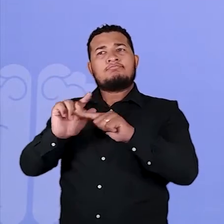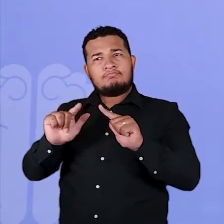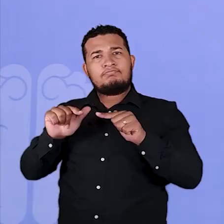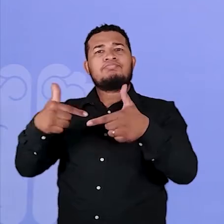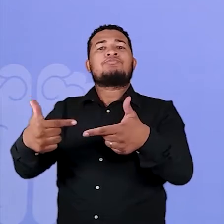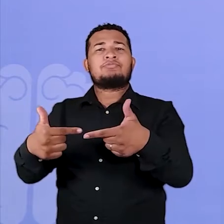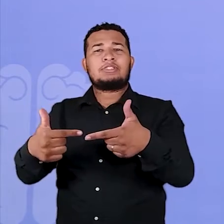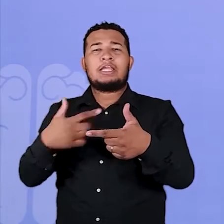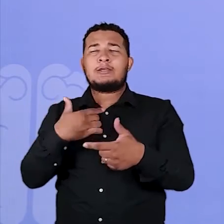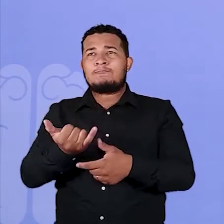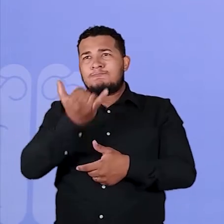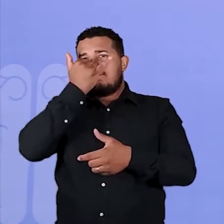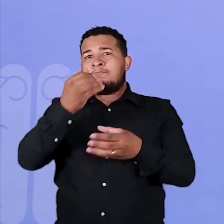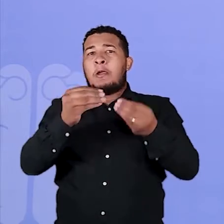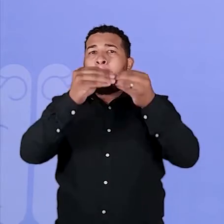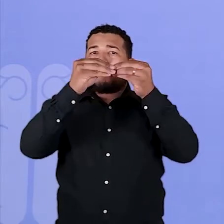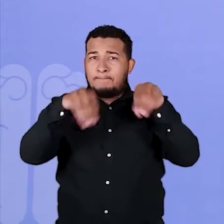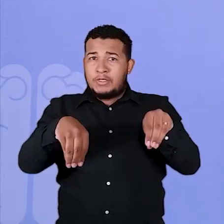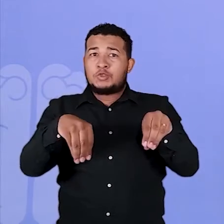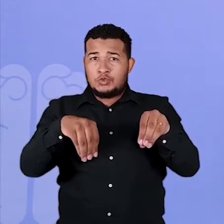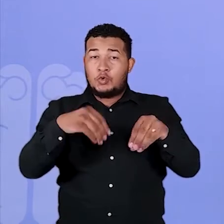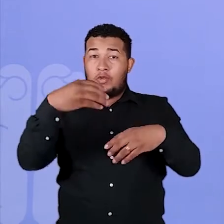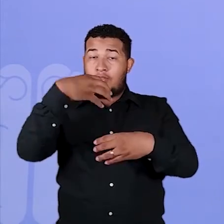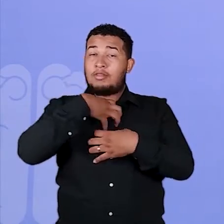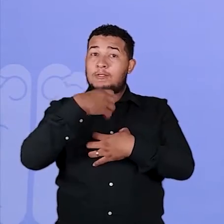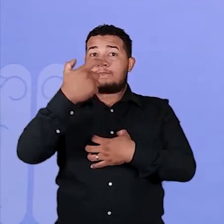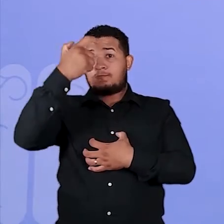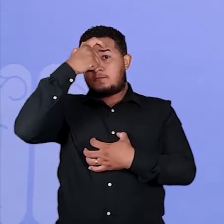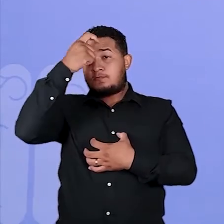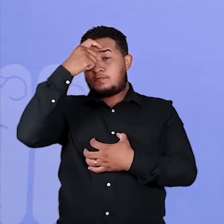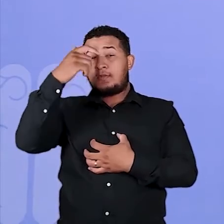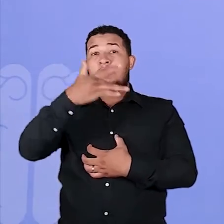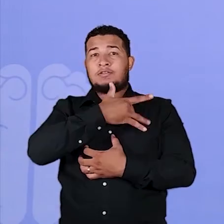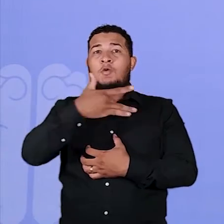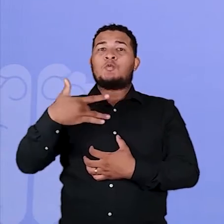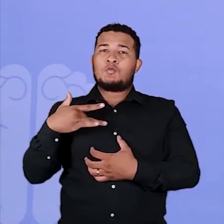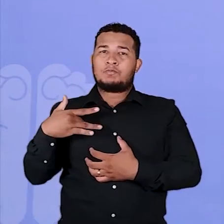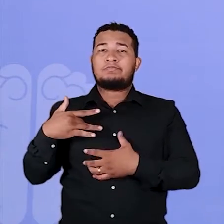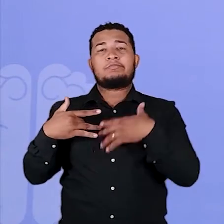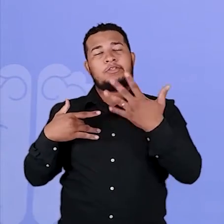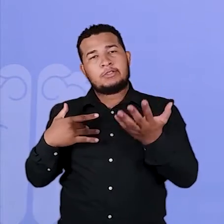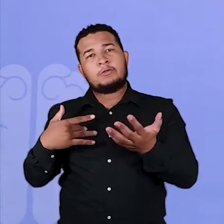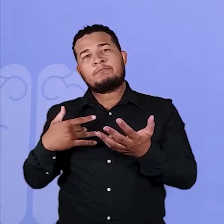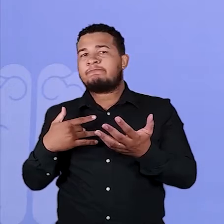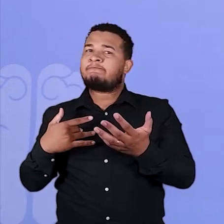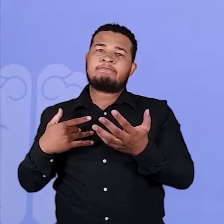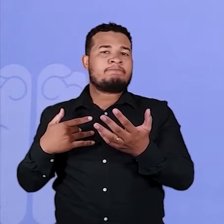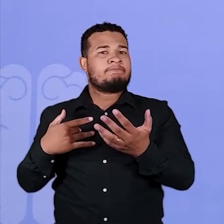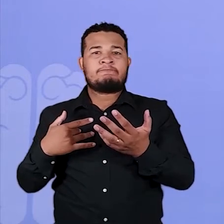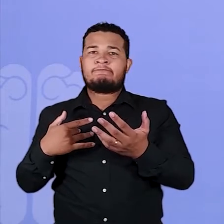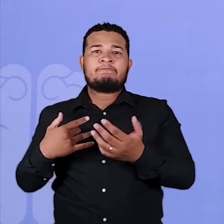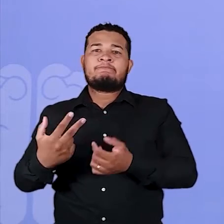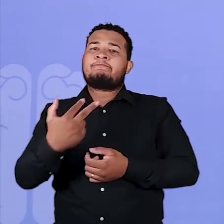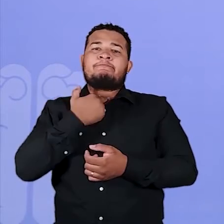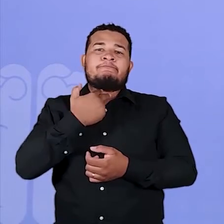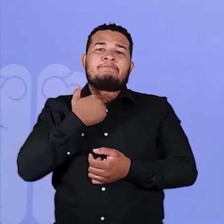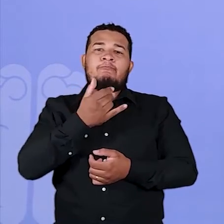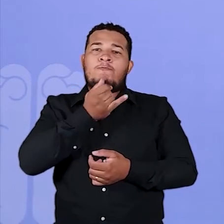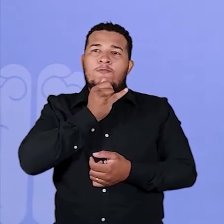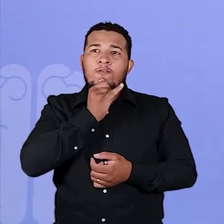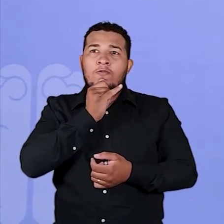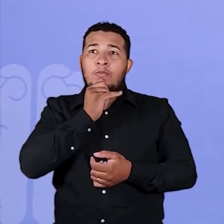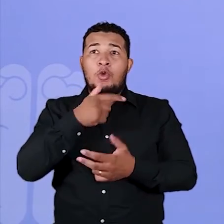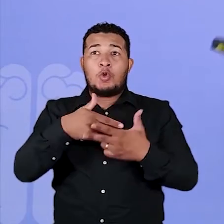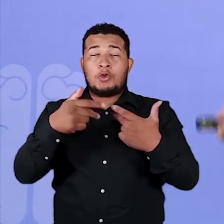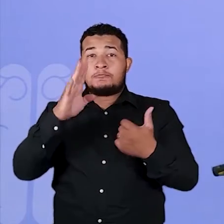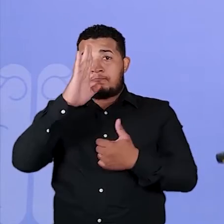ela prejudicou conscientemente a saúde dela, ela não deveria possuir, por